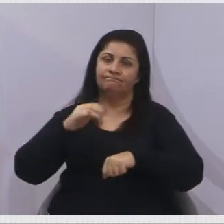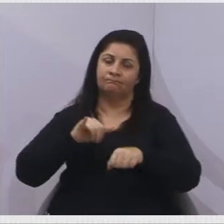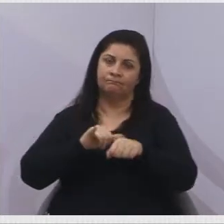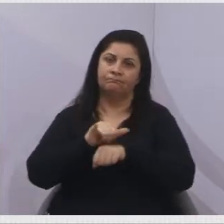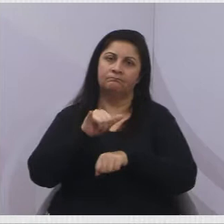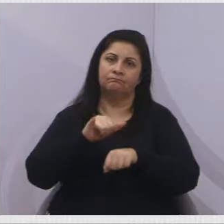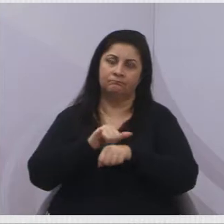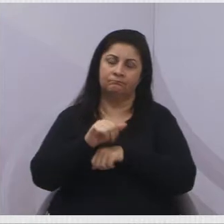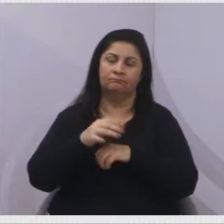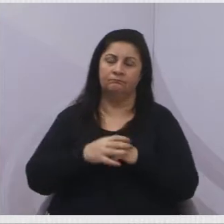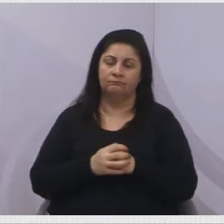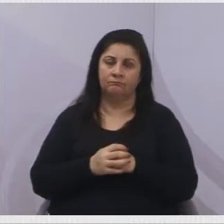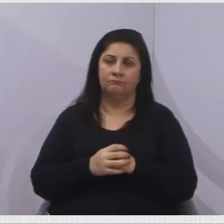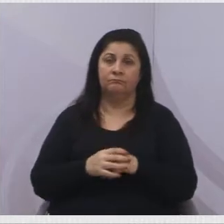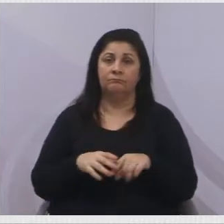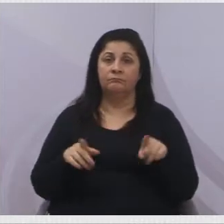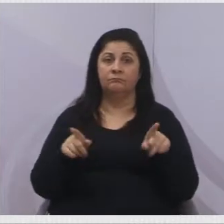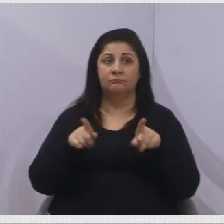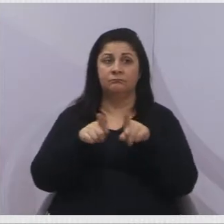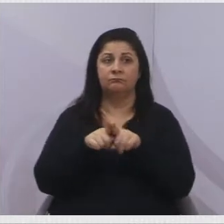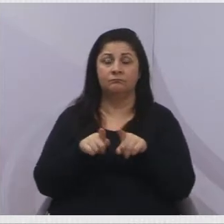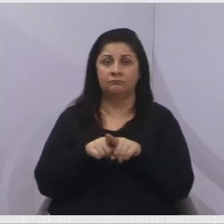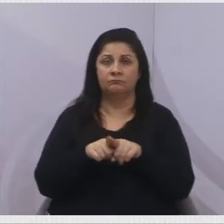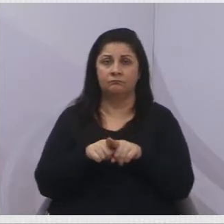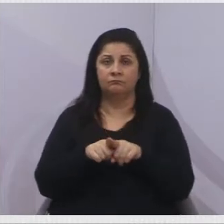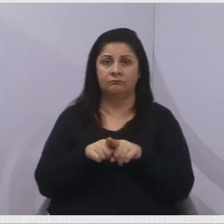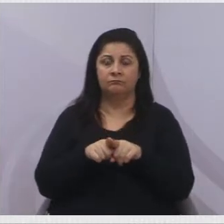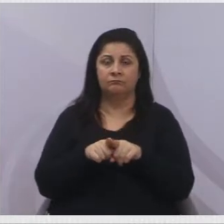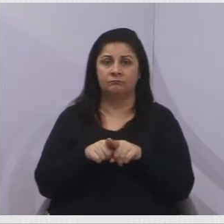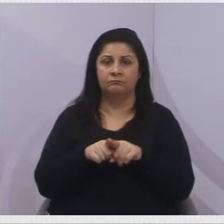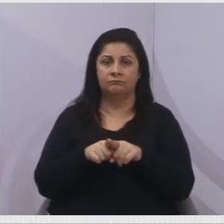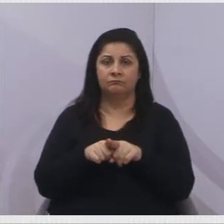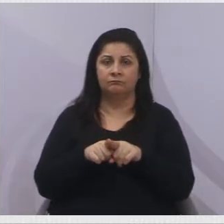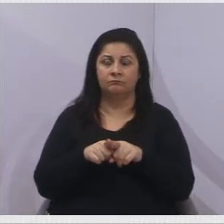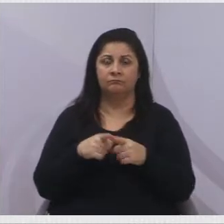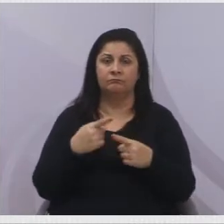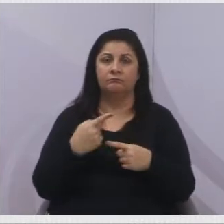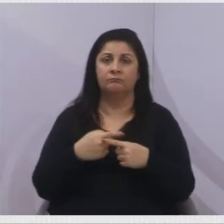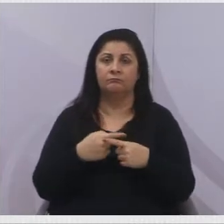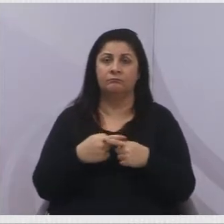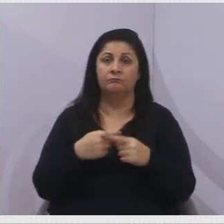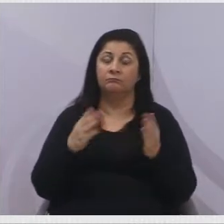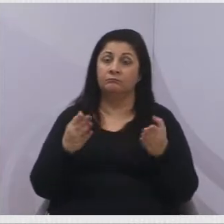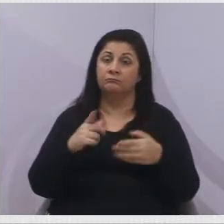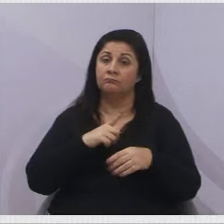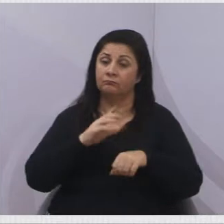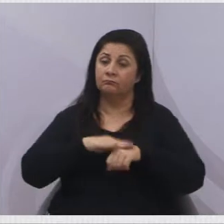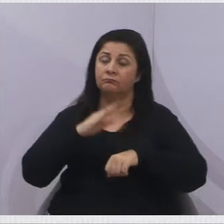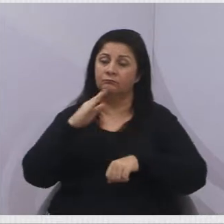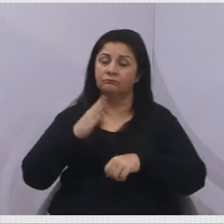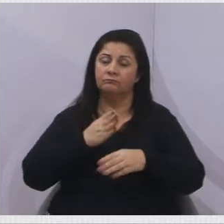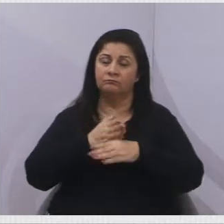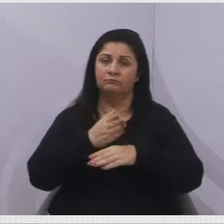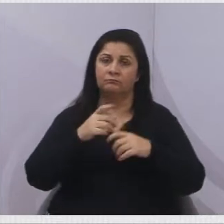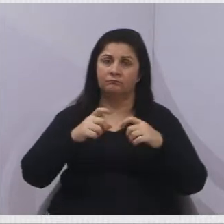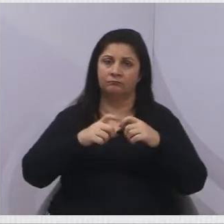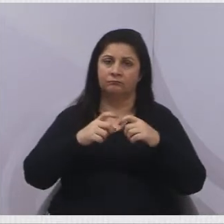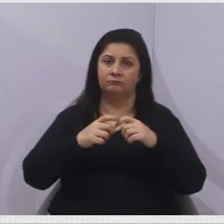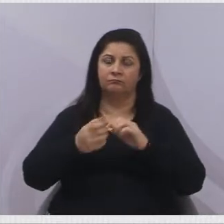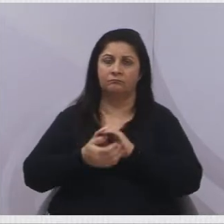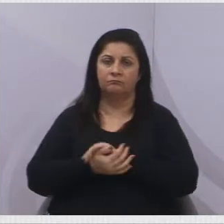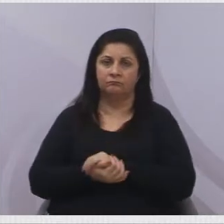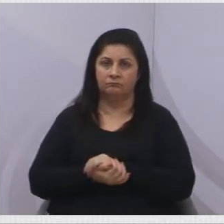aumento também se refere à maior oferta de consultas, né? Então, é